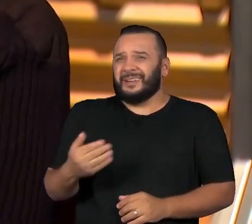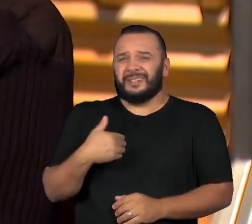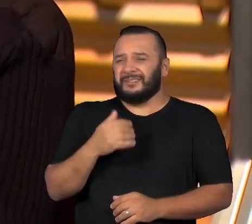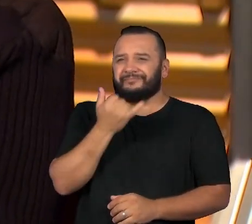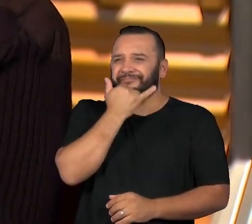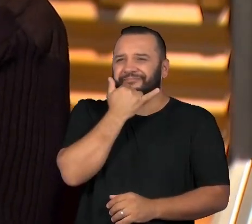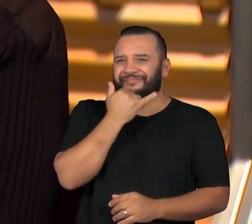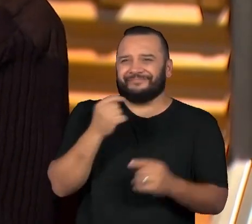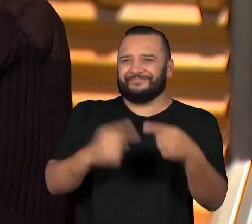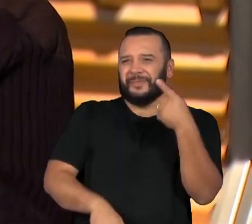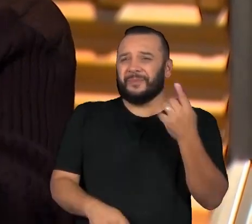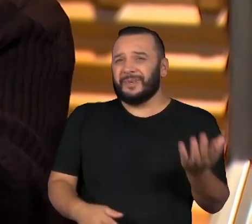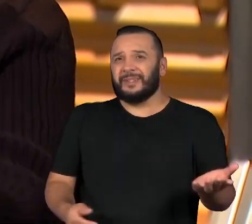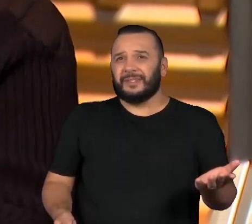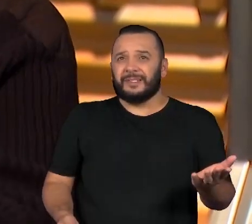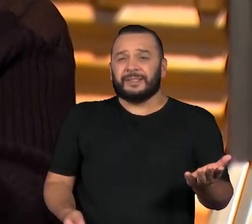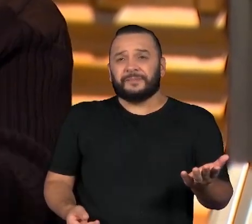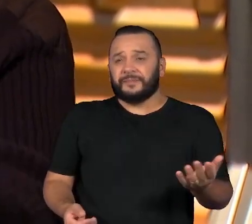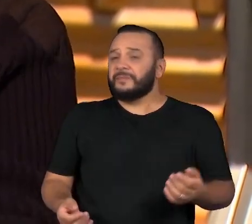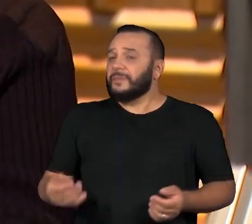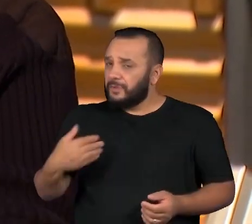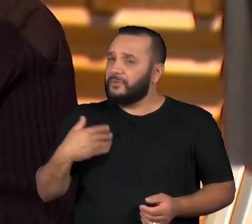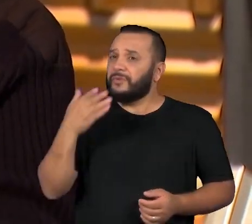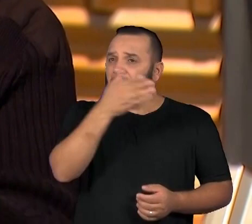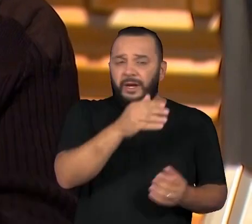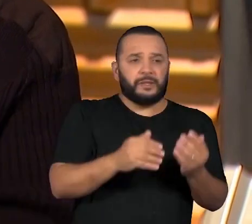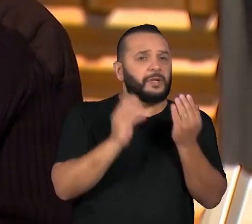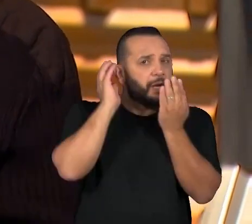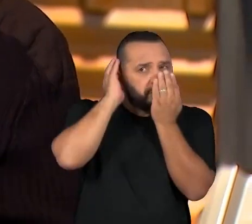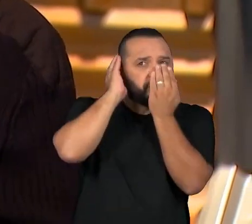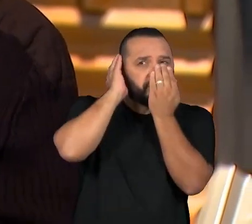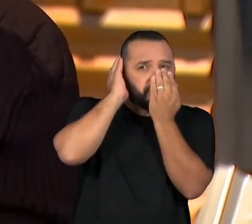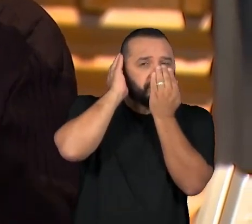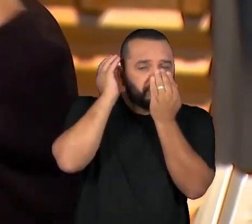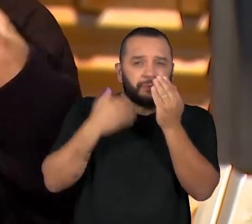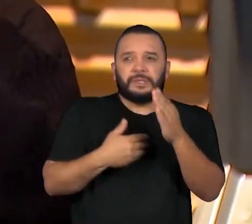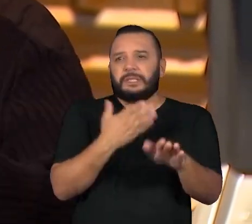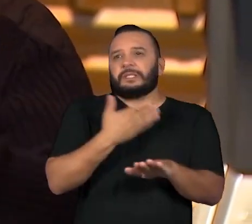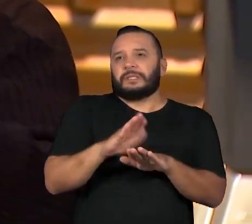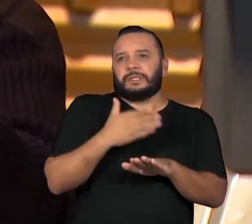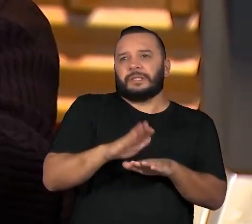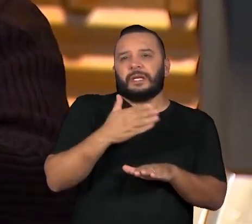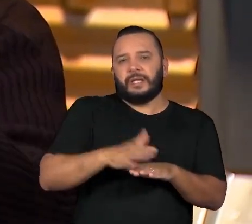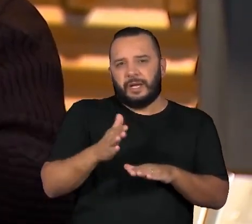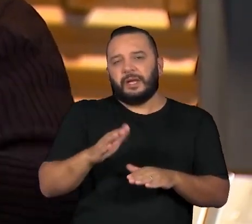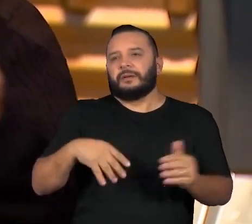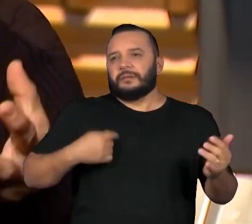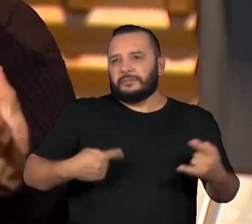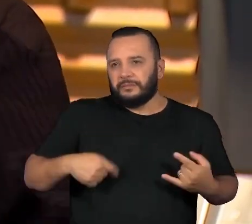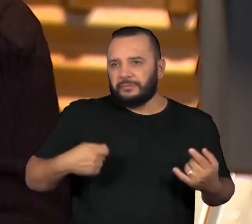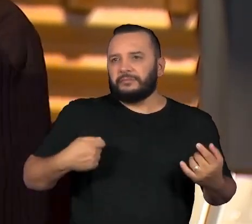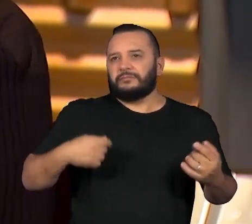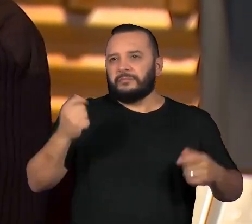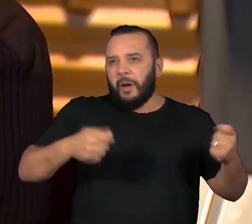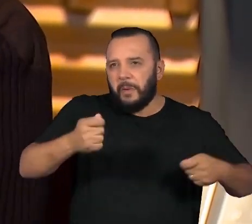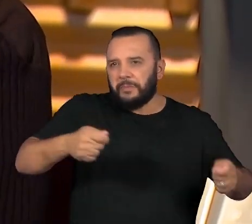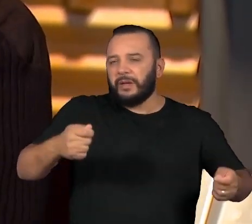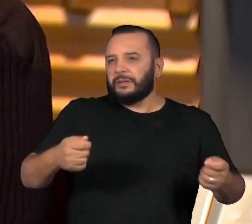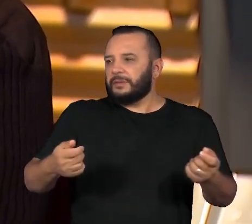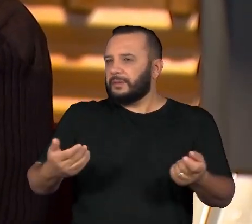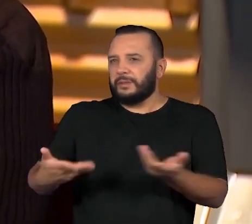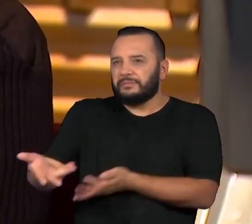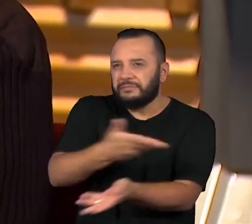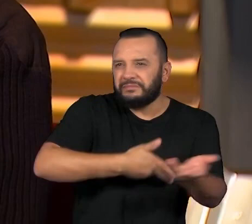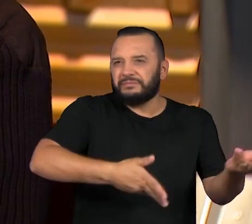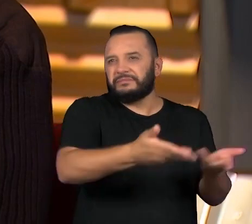né então a gente vai no estúdio gravar old school ensaiar bastante tocar ter essa interação humana né